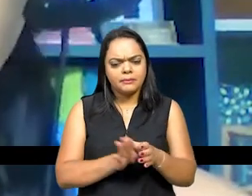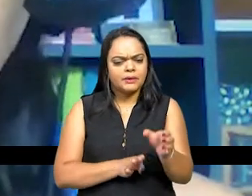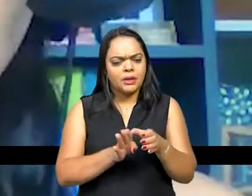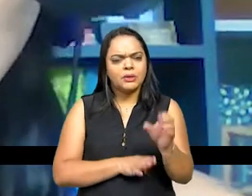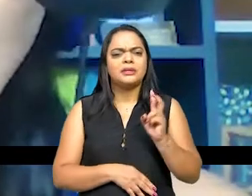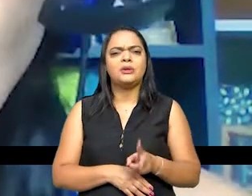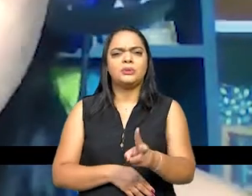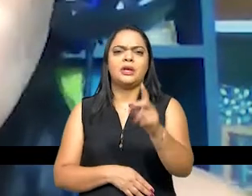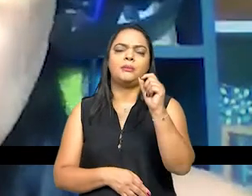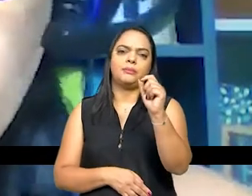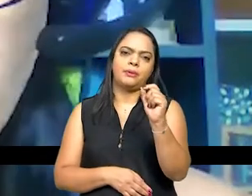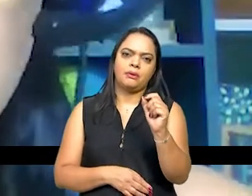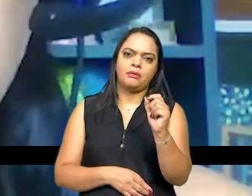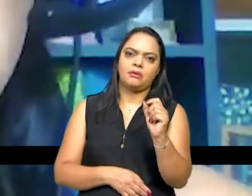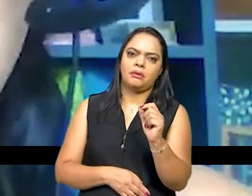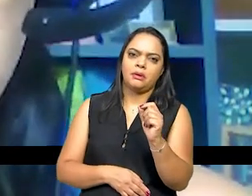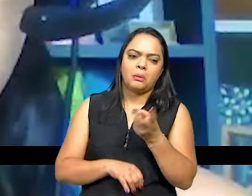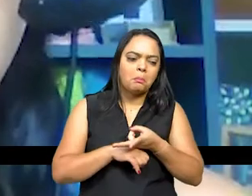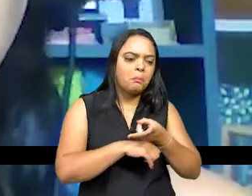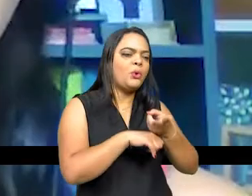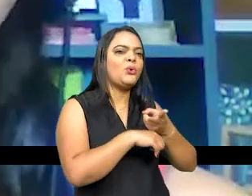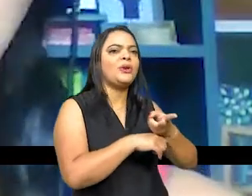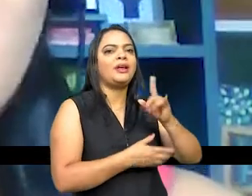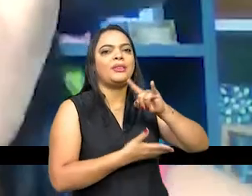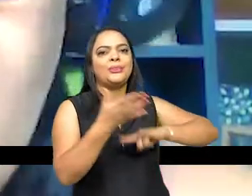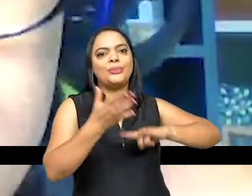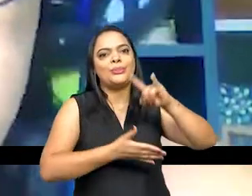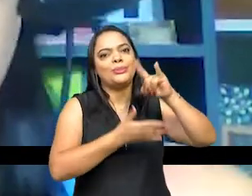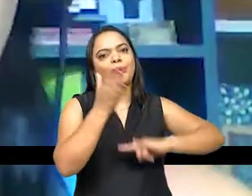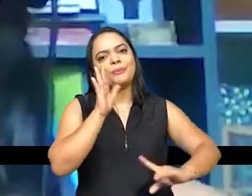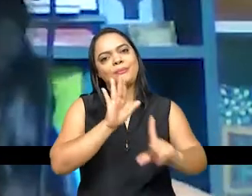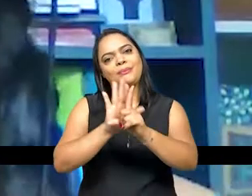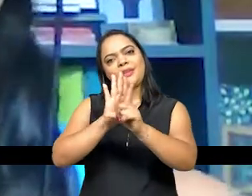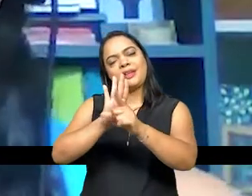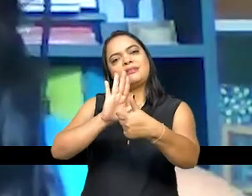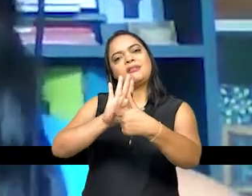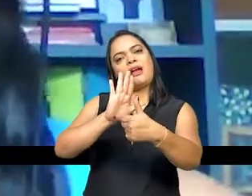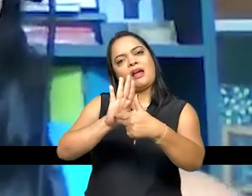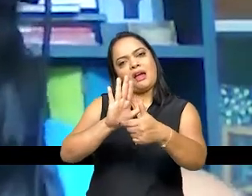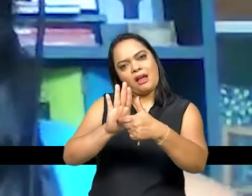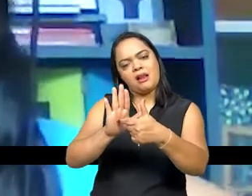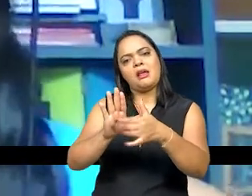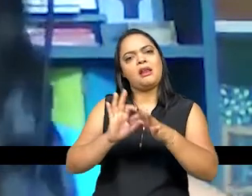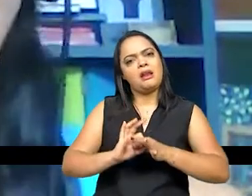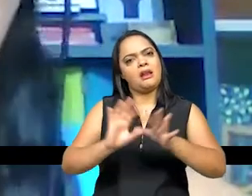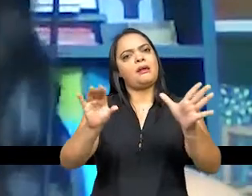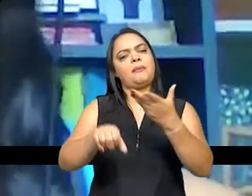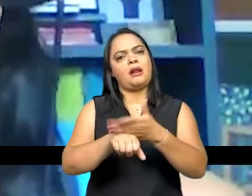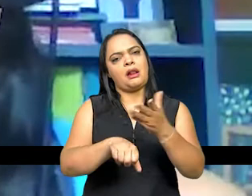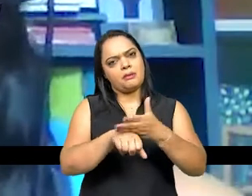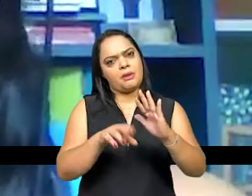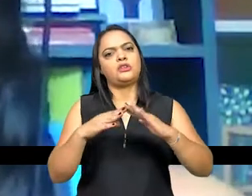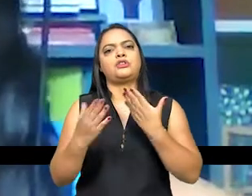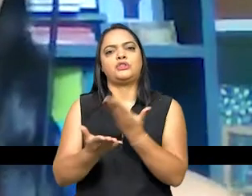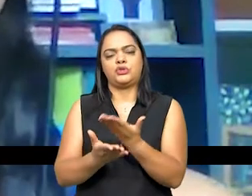é recorra aos documentos legais que sustentam as práticas escolares no